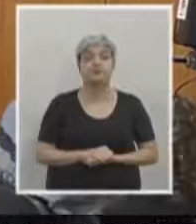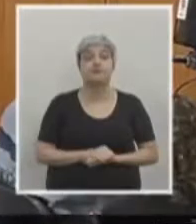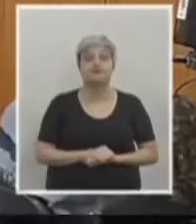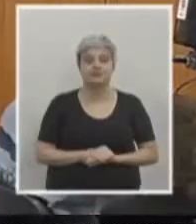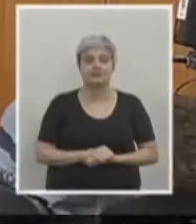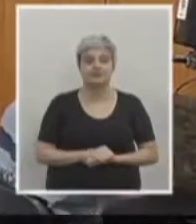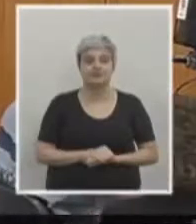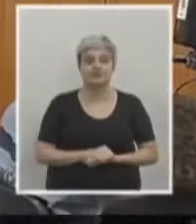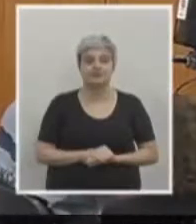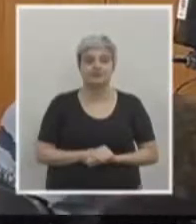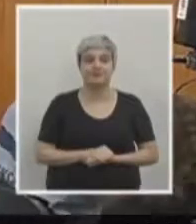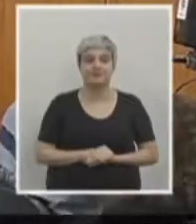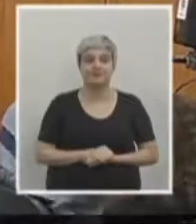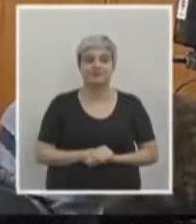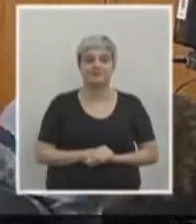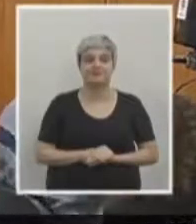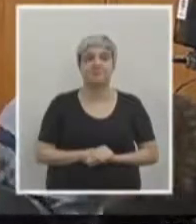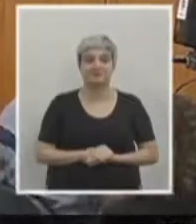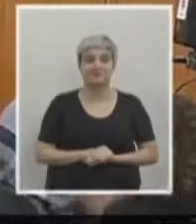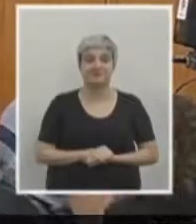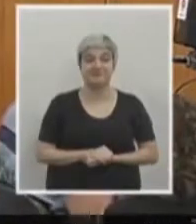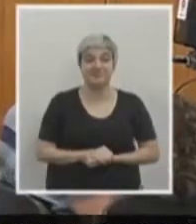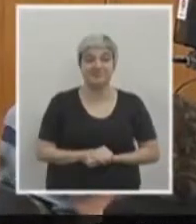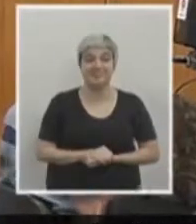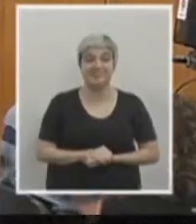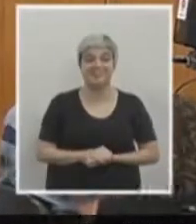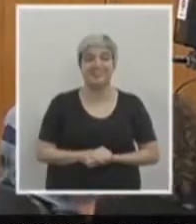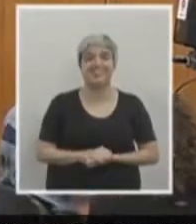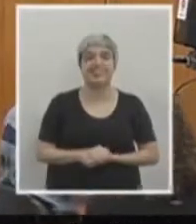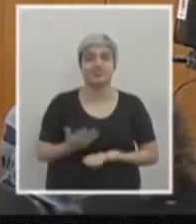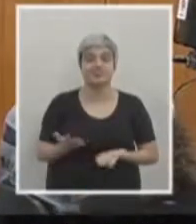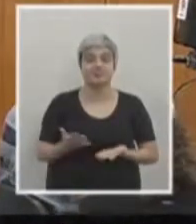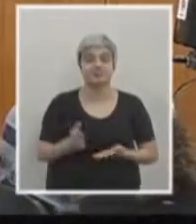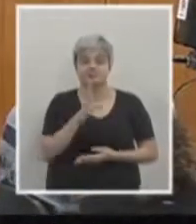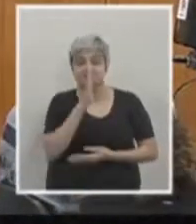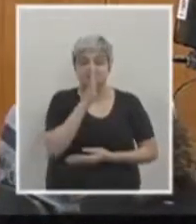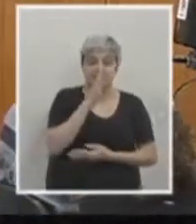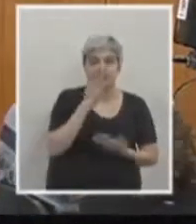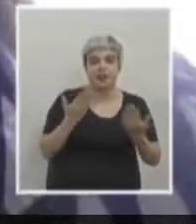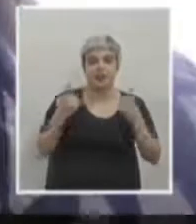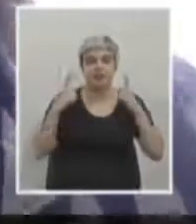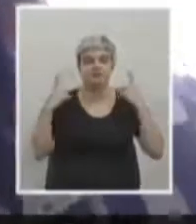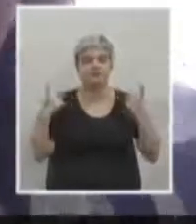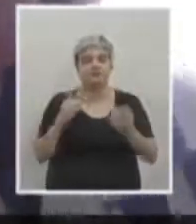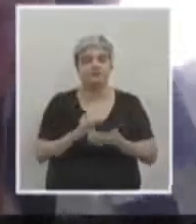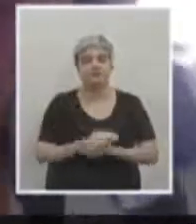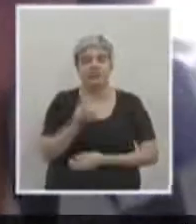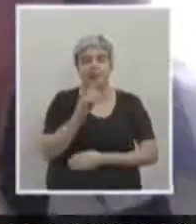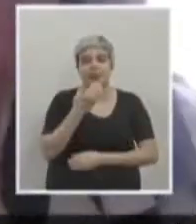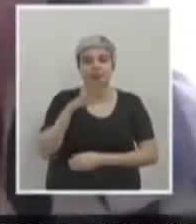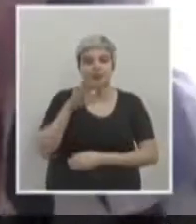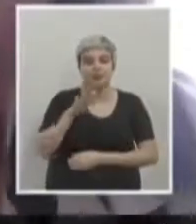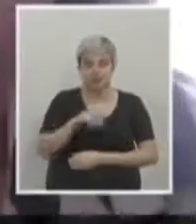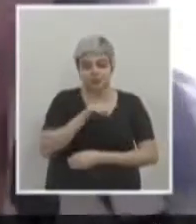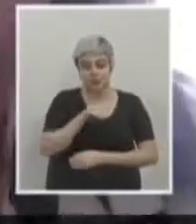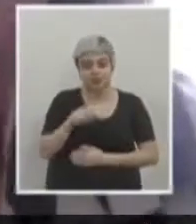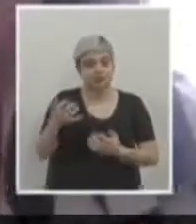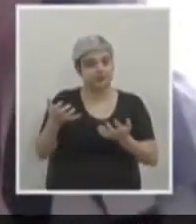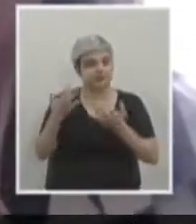Cinco minutos. Boa tarde. O meu áudio não estava abrindo. Boa tarde a todos, né? Agradeço